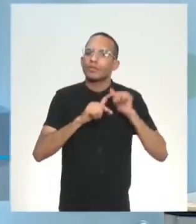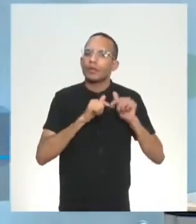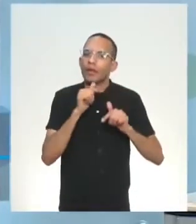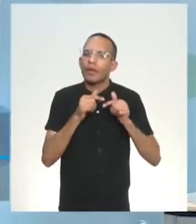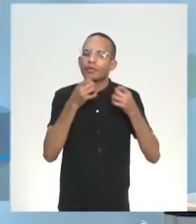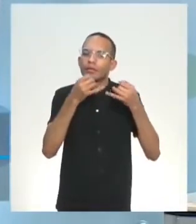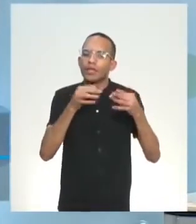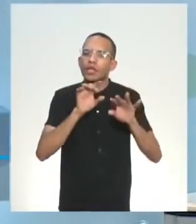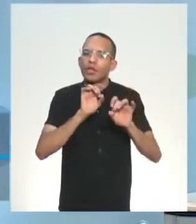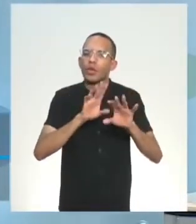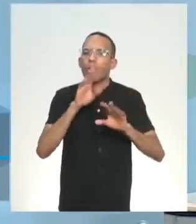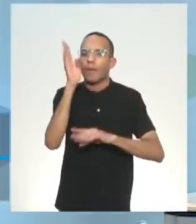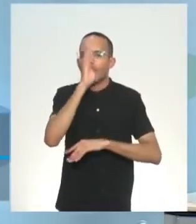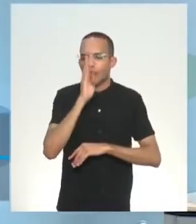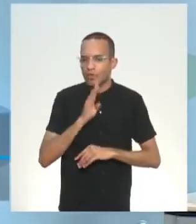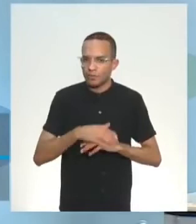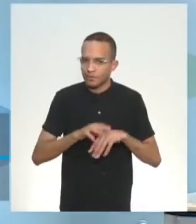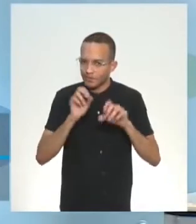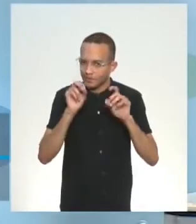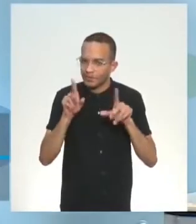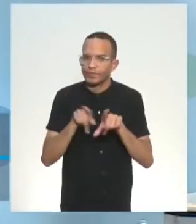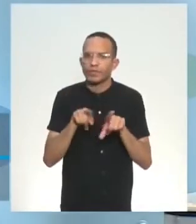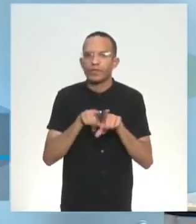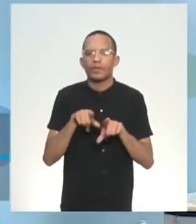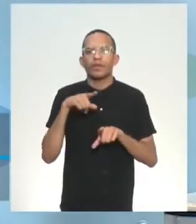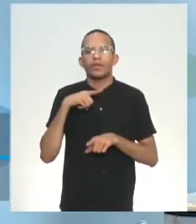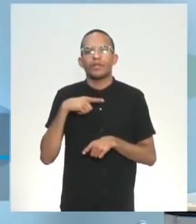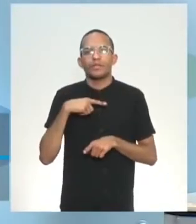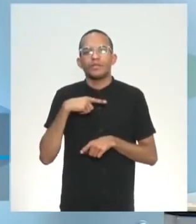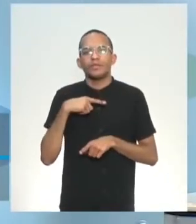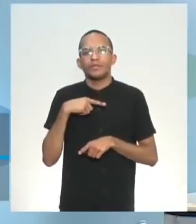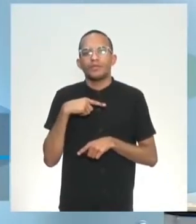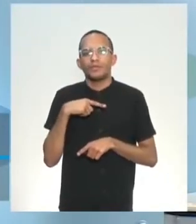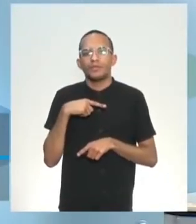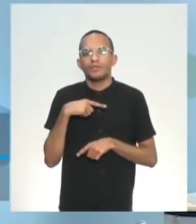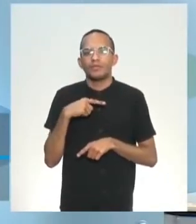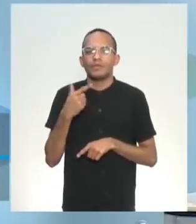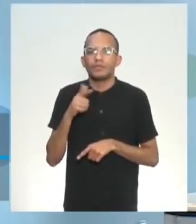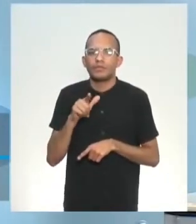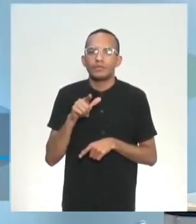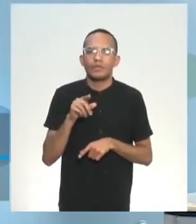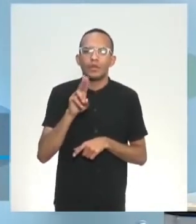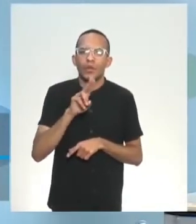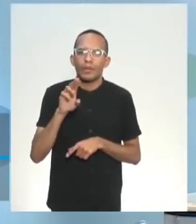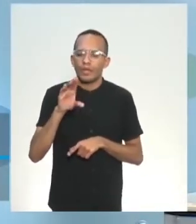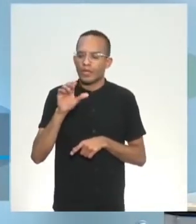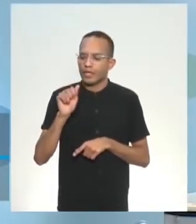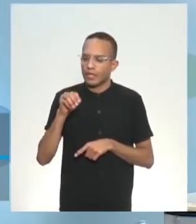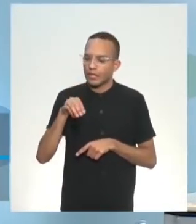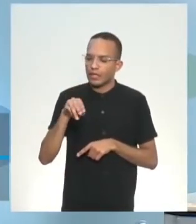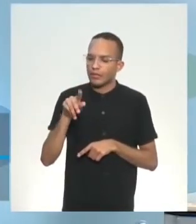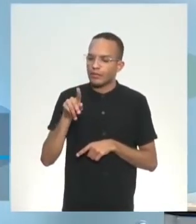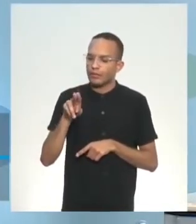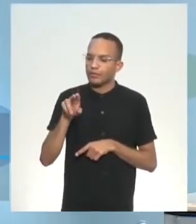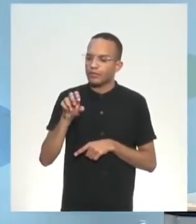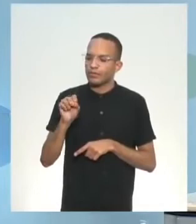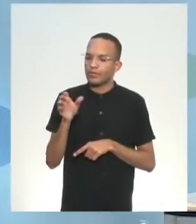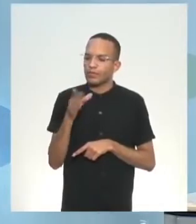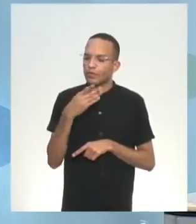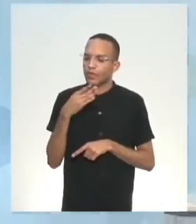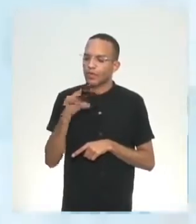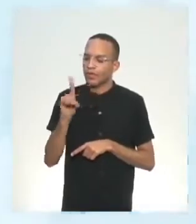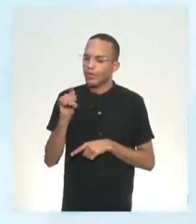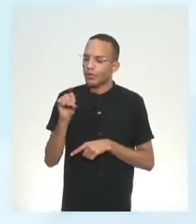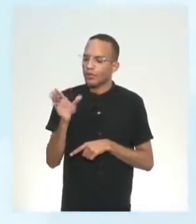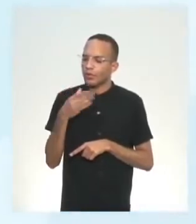brasileira, tá bom? E também a gente vai ter aqui, opa, passei aqui é o Campos do Sul, né? Aqui é Mata Atlântica, Campos do